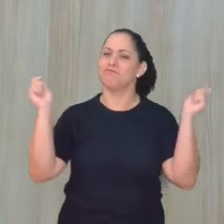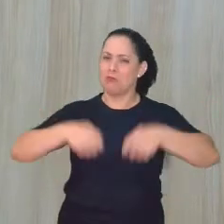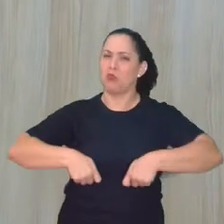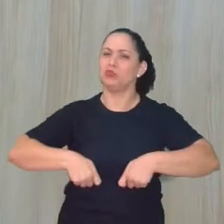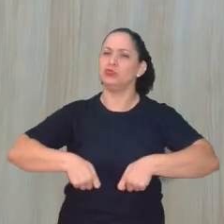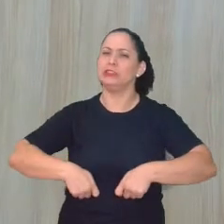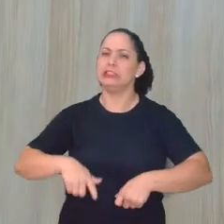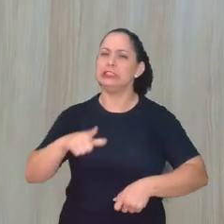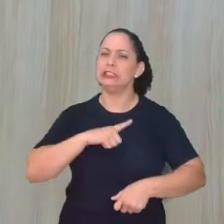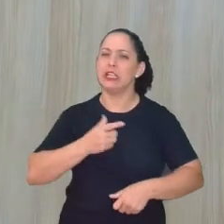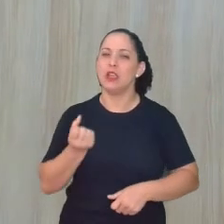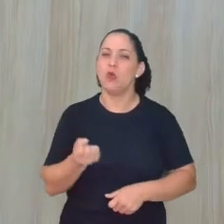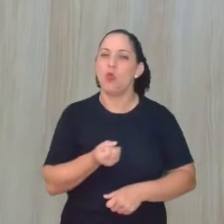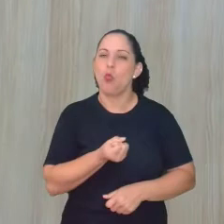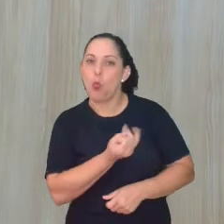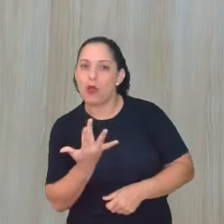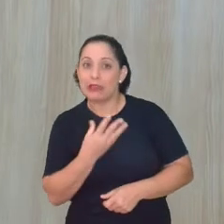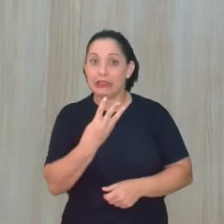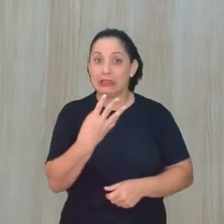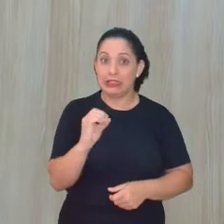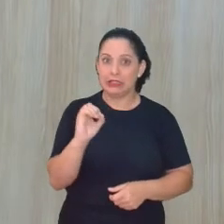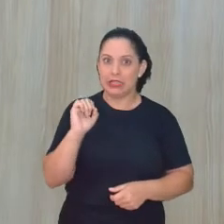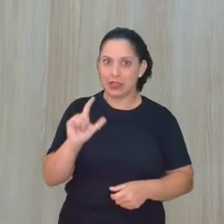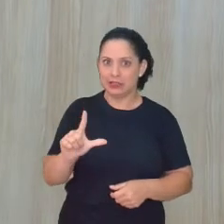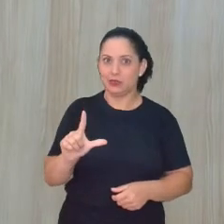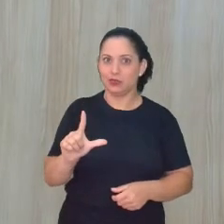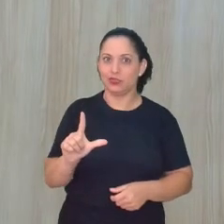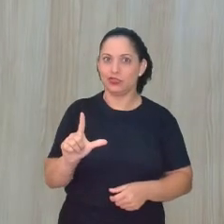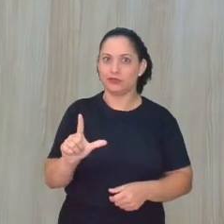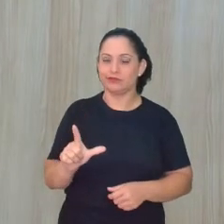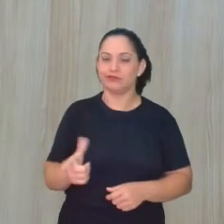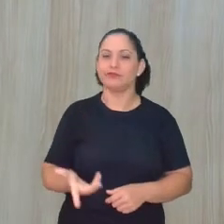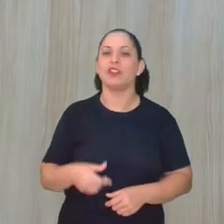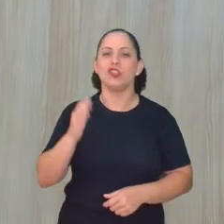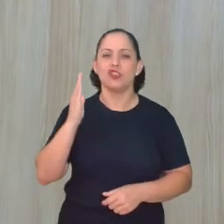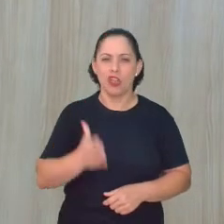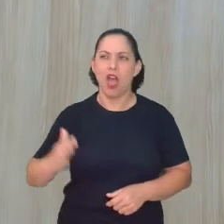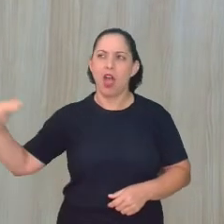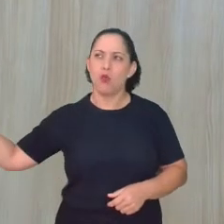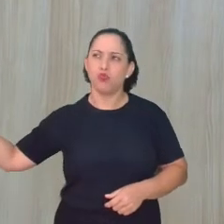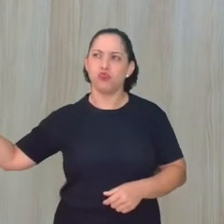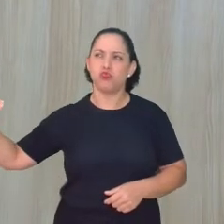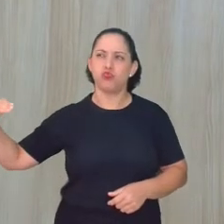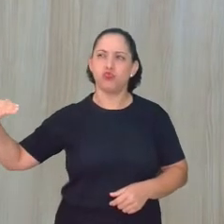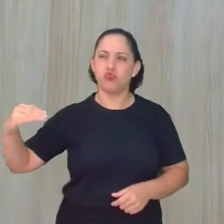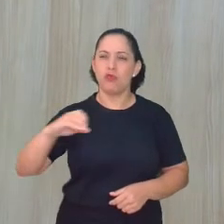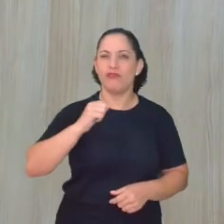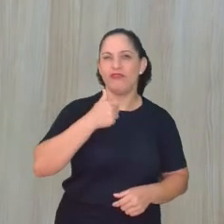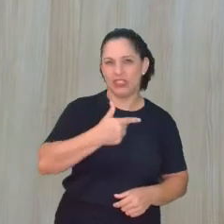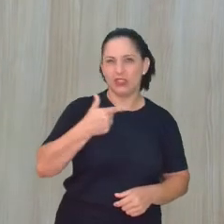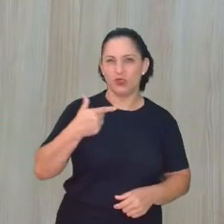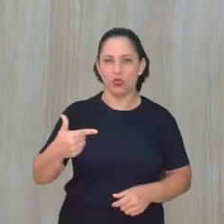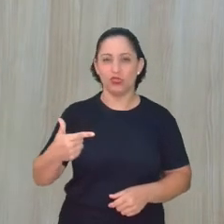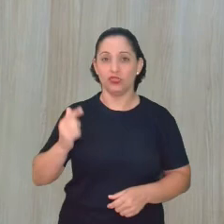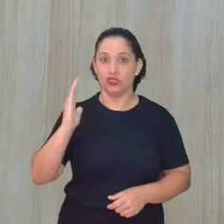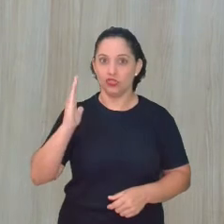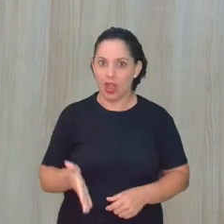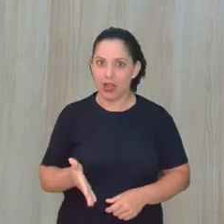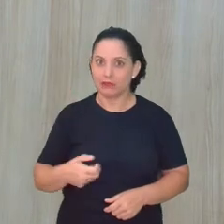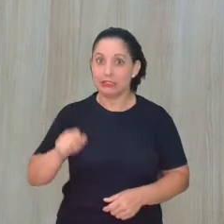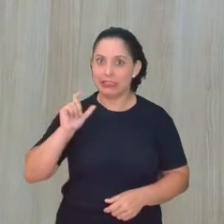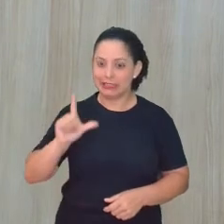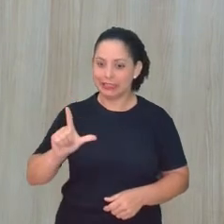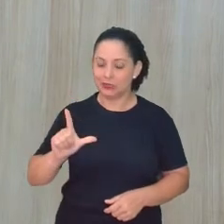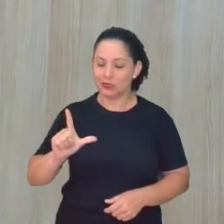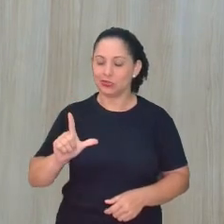de 30 litros. Pelo que eu já andei aqui, dá uns 22, ih, aí tu, litros.